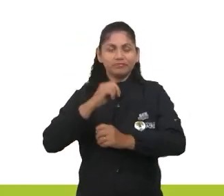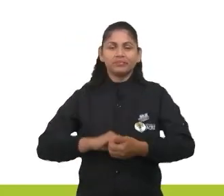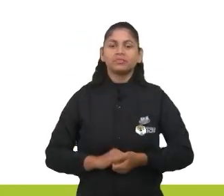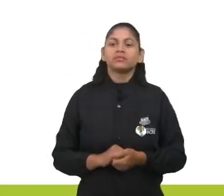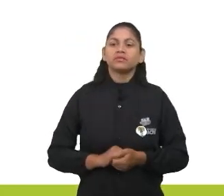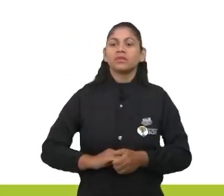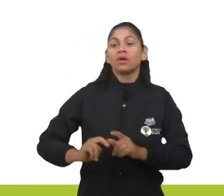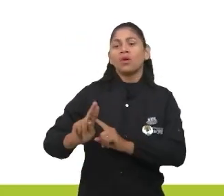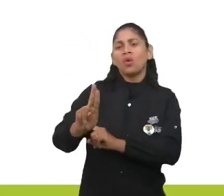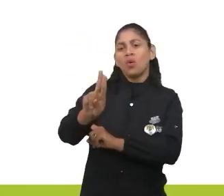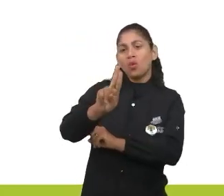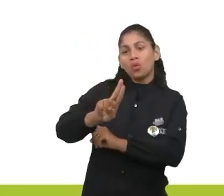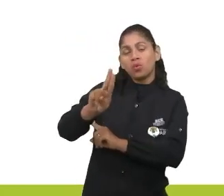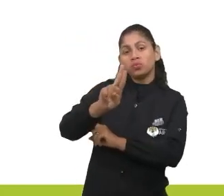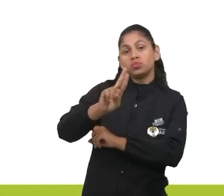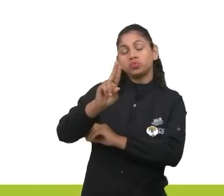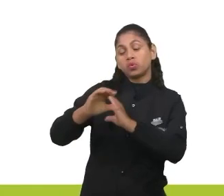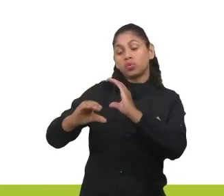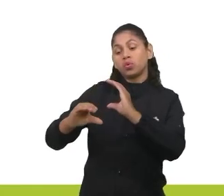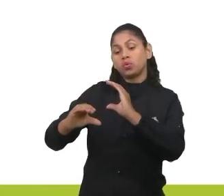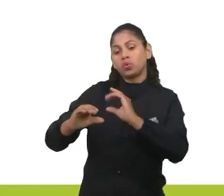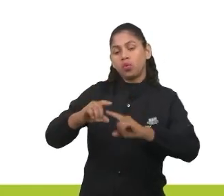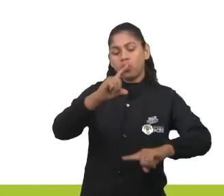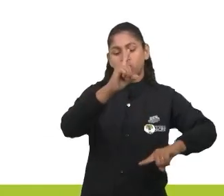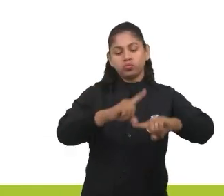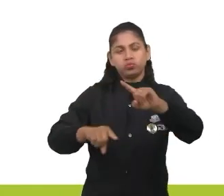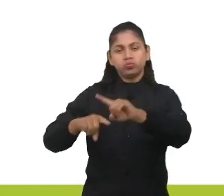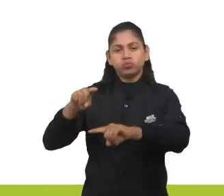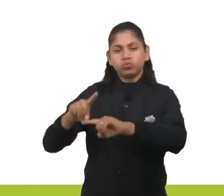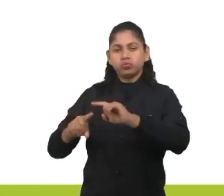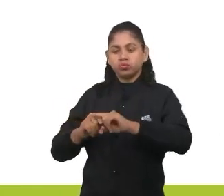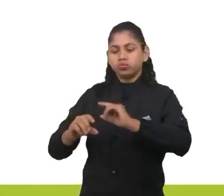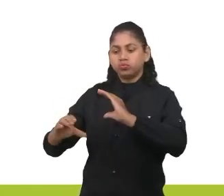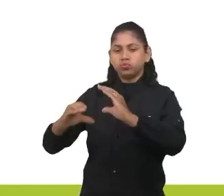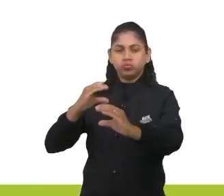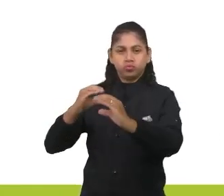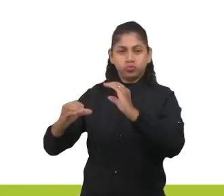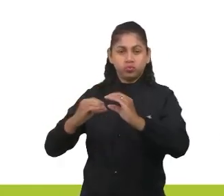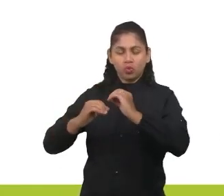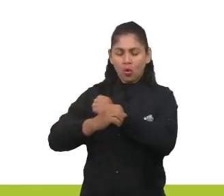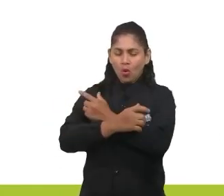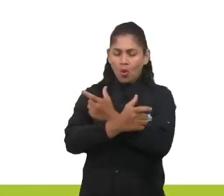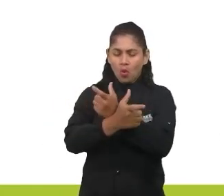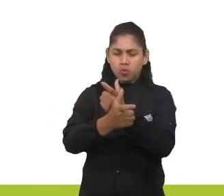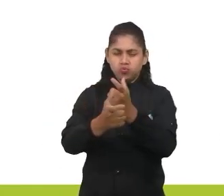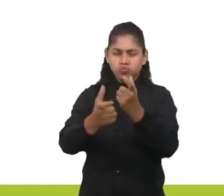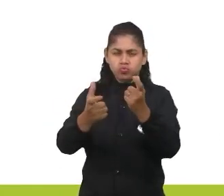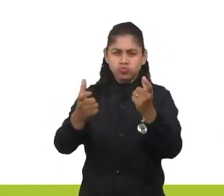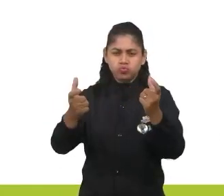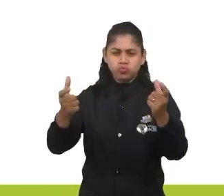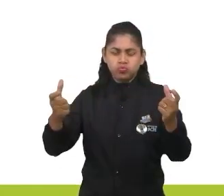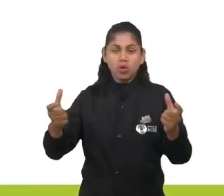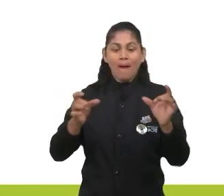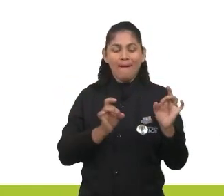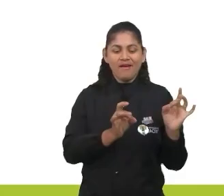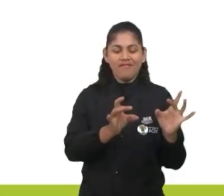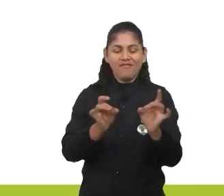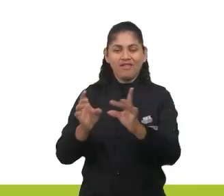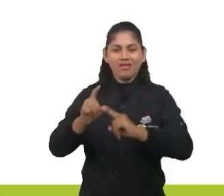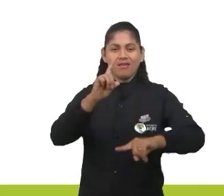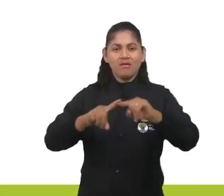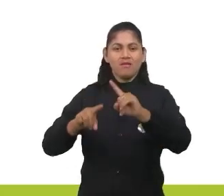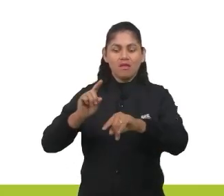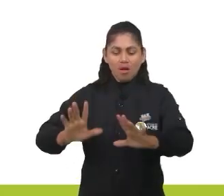como a televisão e a propaganda, para vender produtos, promover a